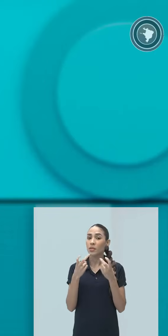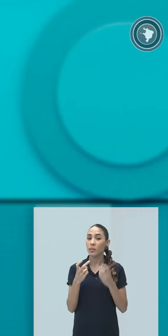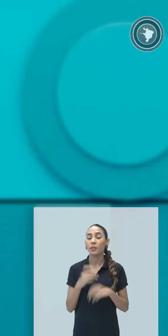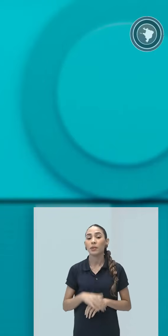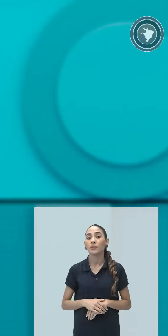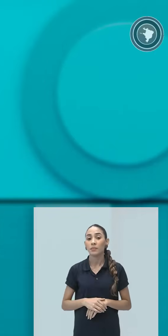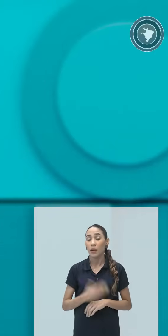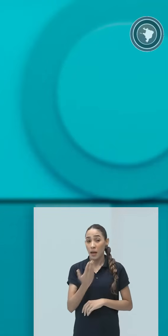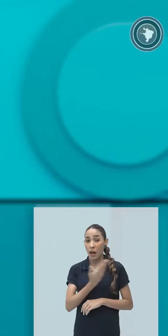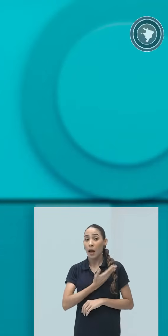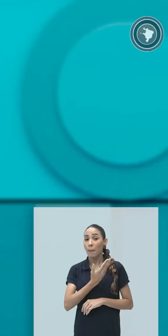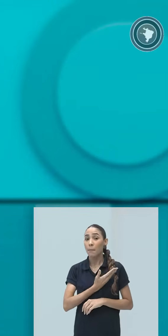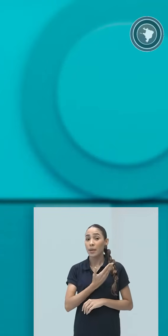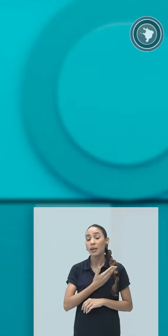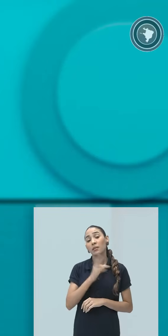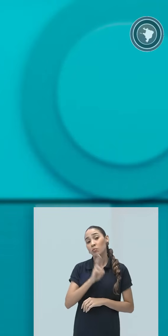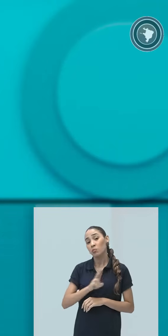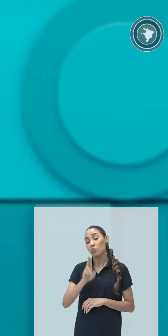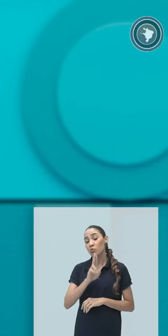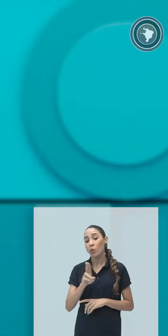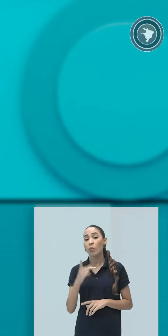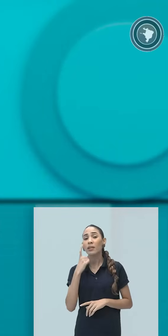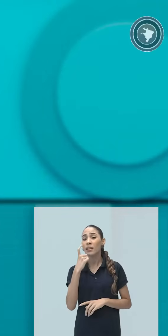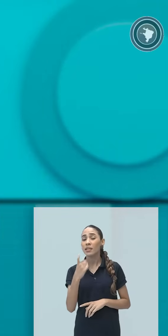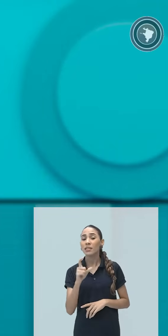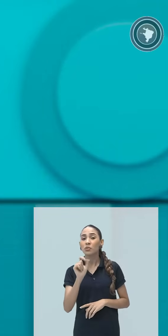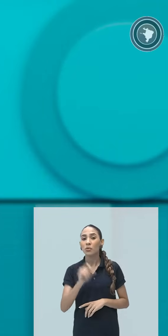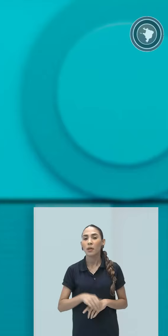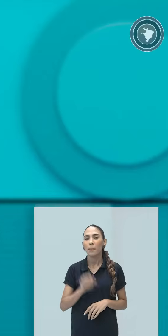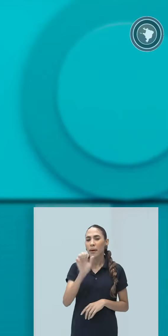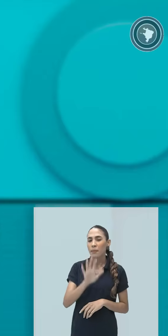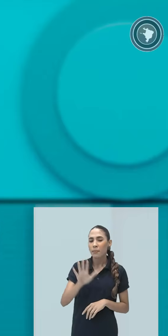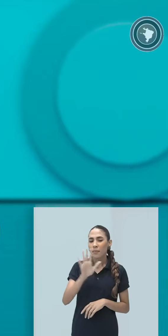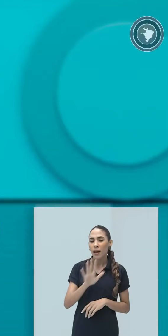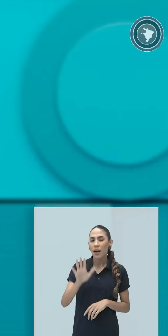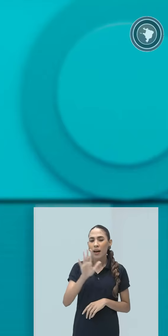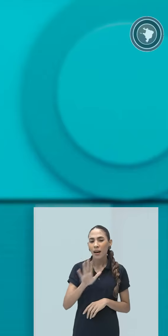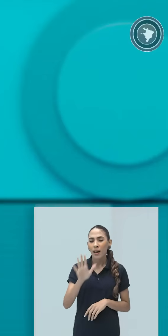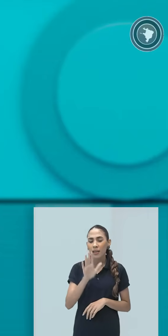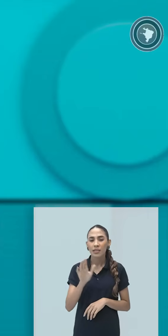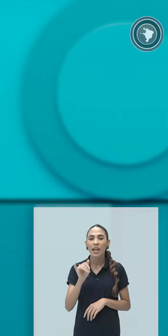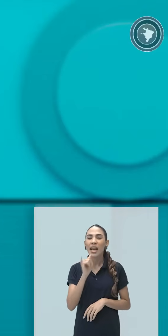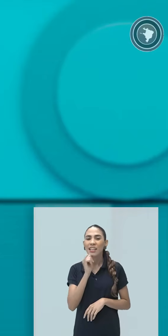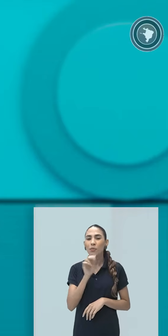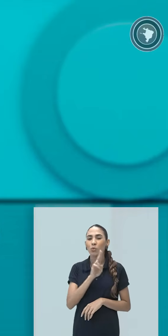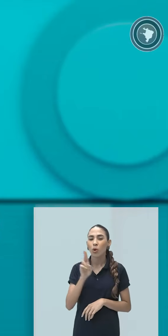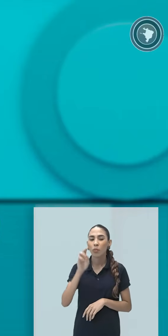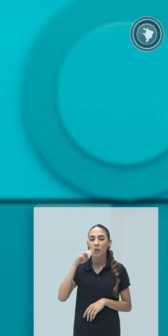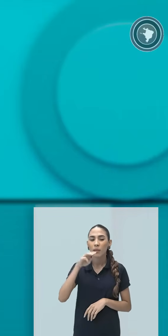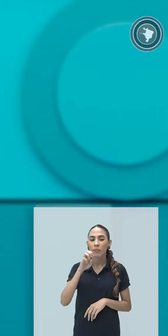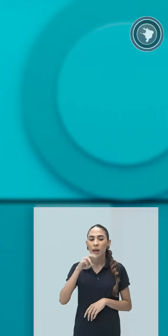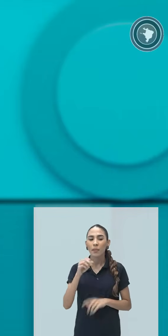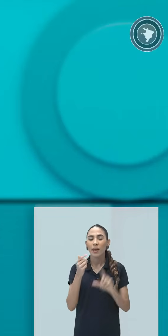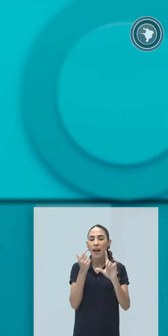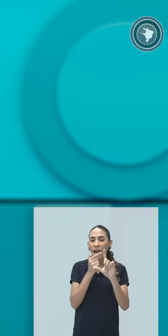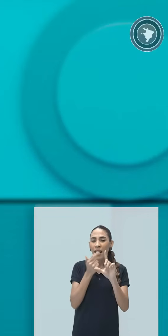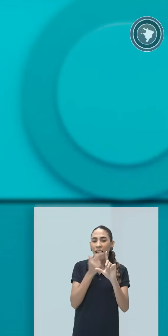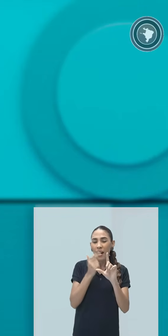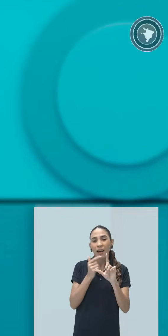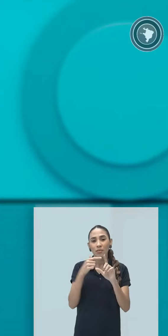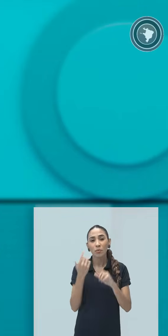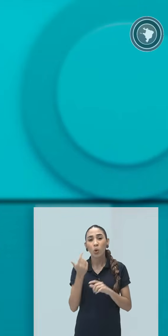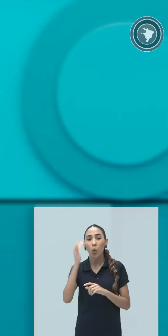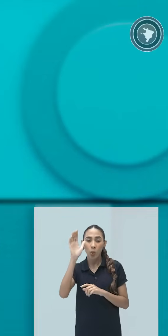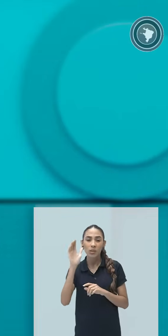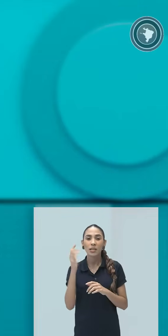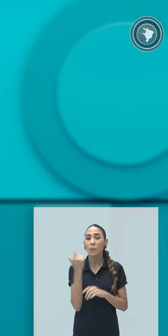delas, ou seja, a amiga, fez um uso interessante de uma figurinha, ou seja, um meme, para gerar uma situação